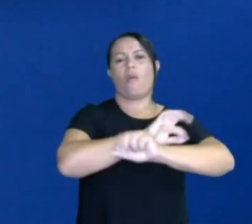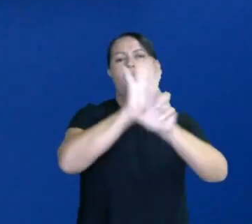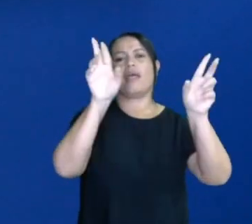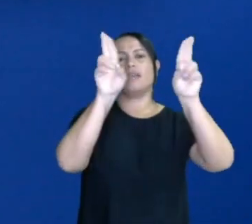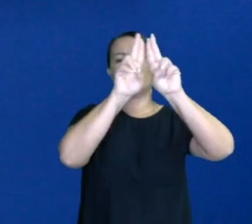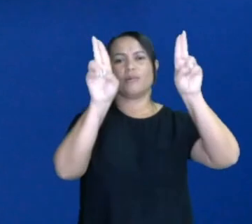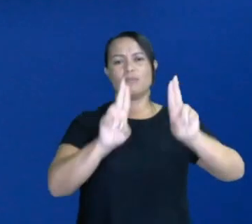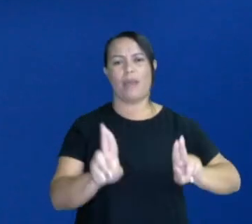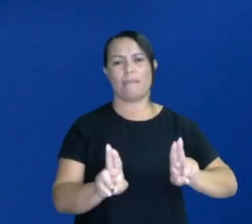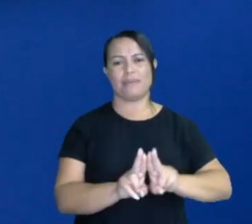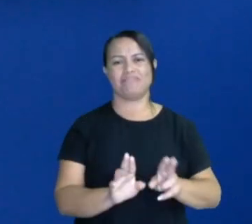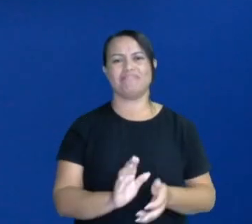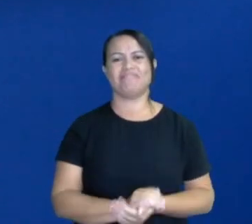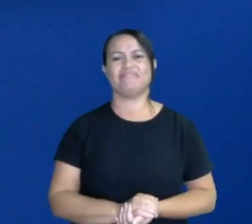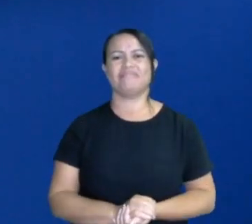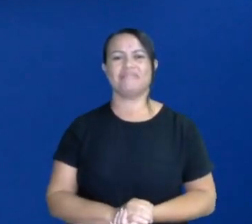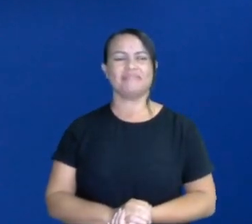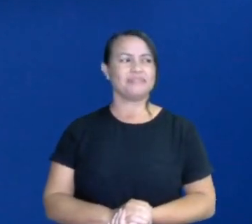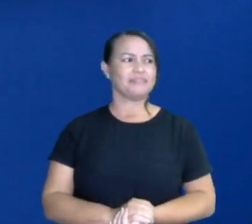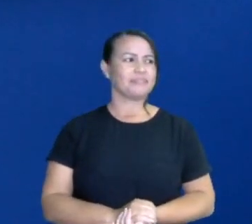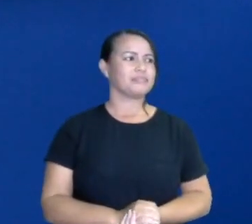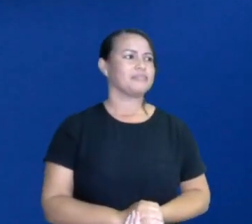certo?